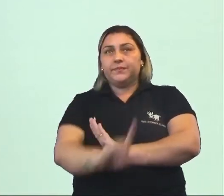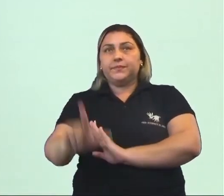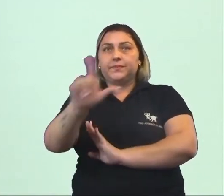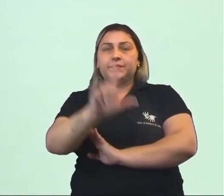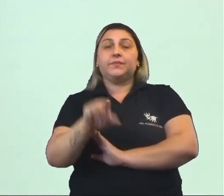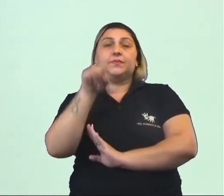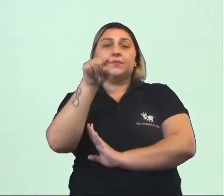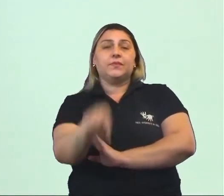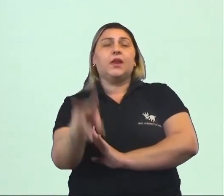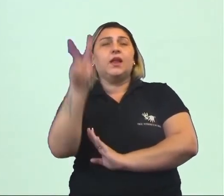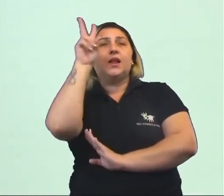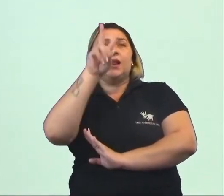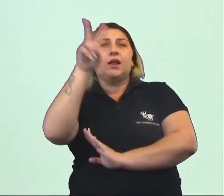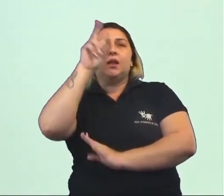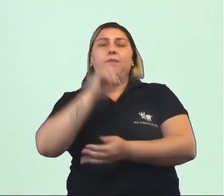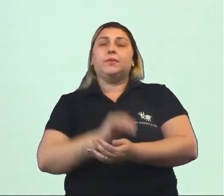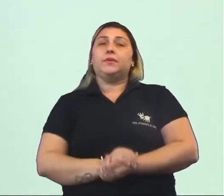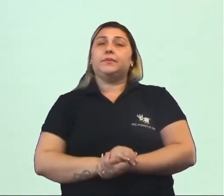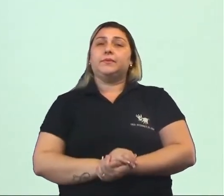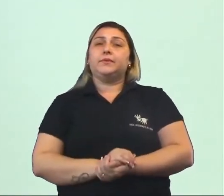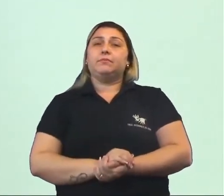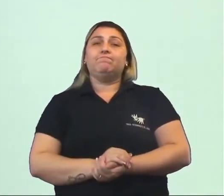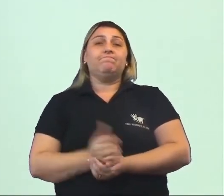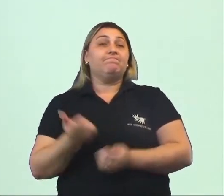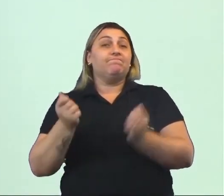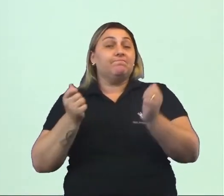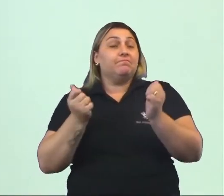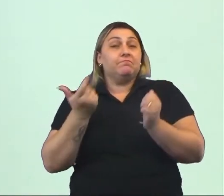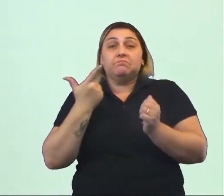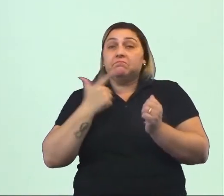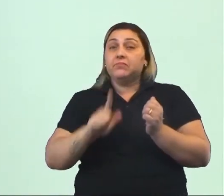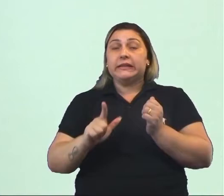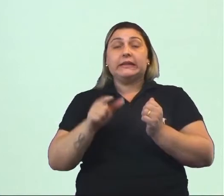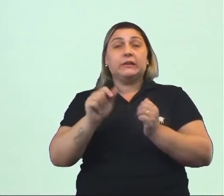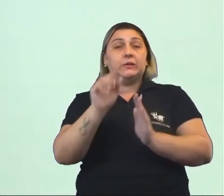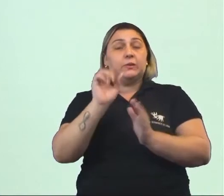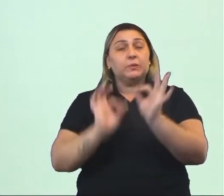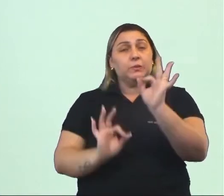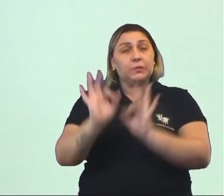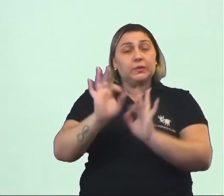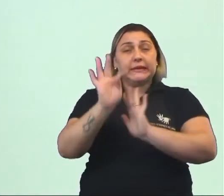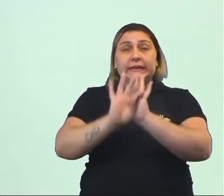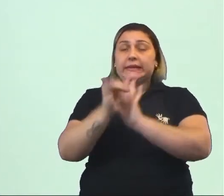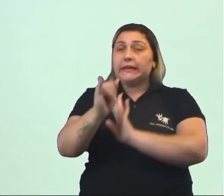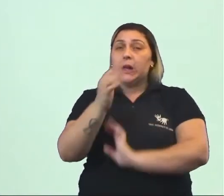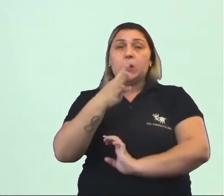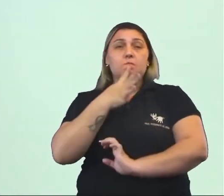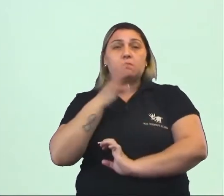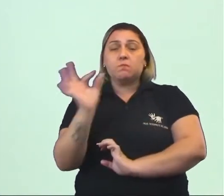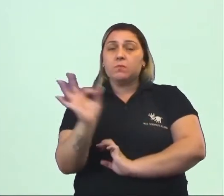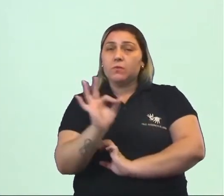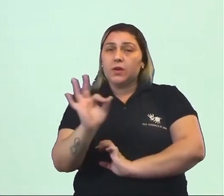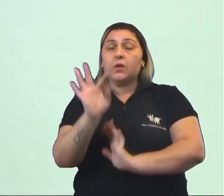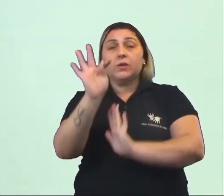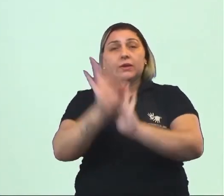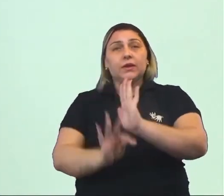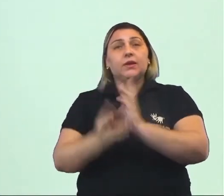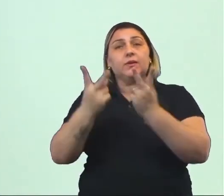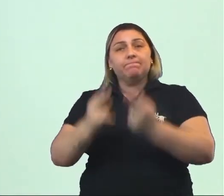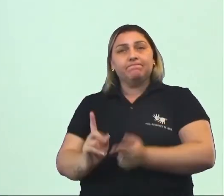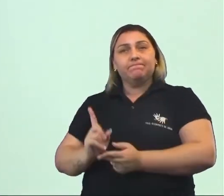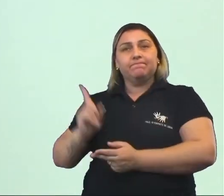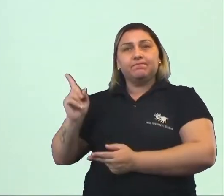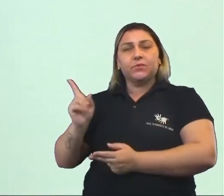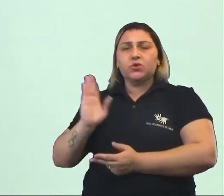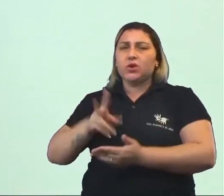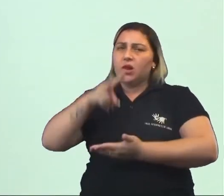para que você relembre. Gente, é impossível você produzir um texto sem conhecer um texto desse. Nós já